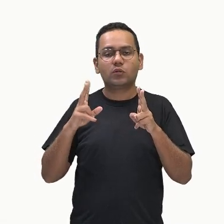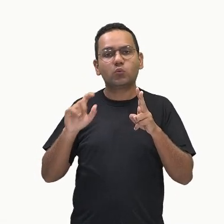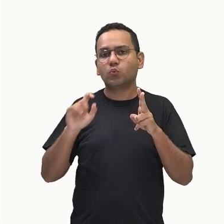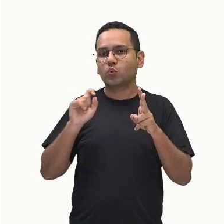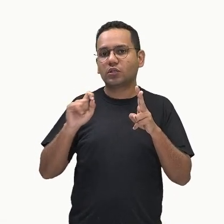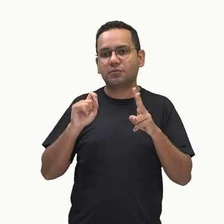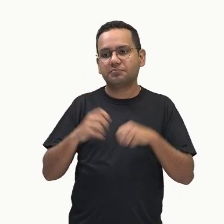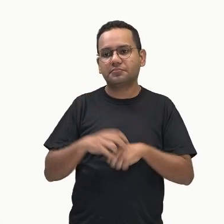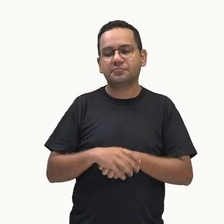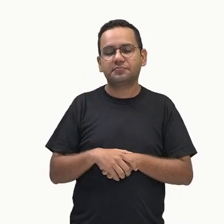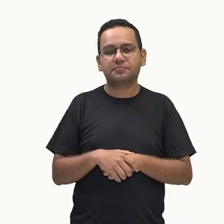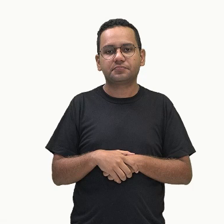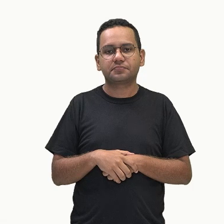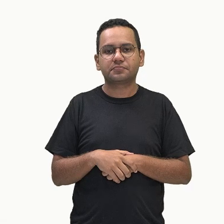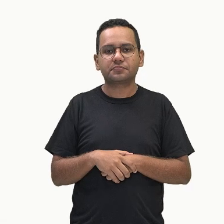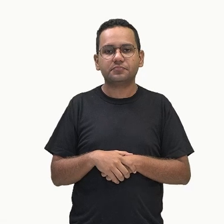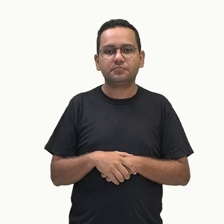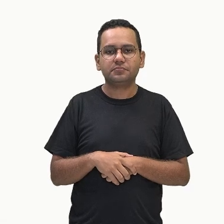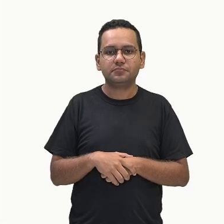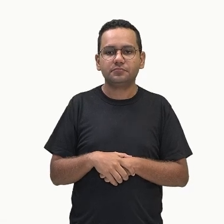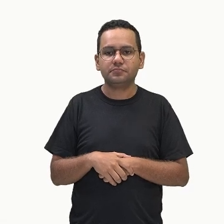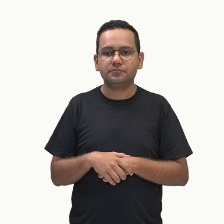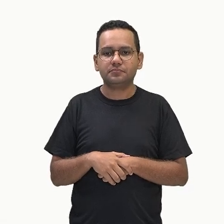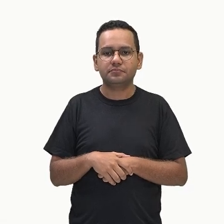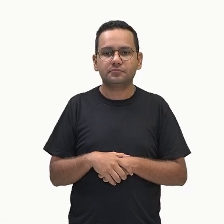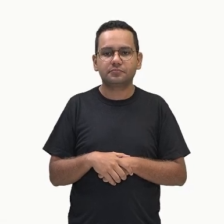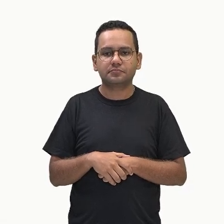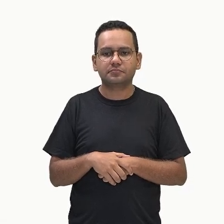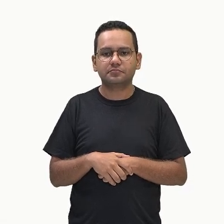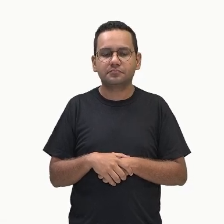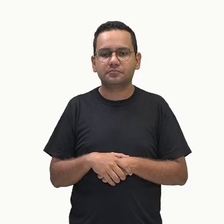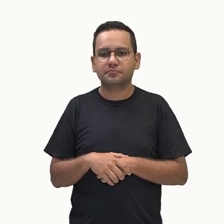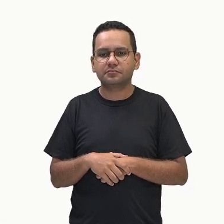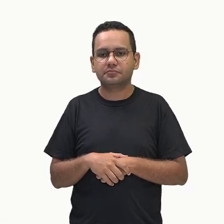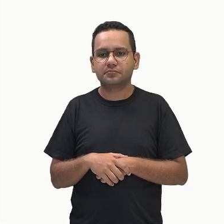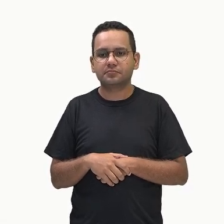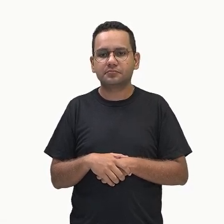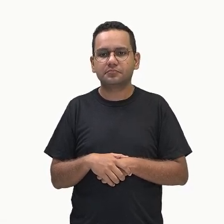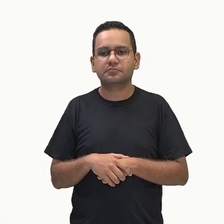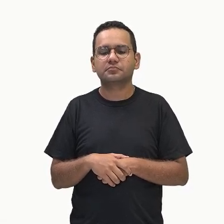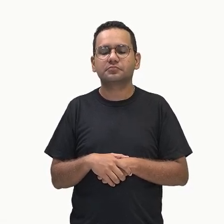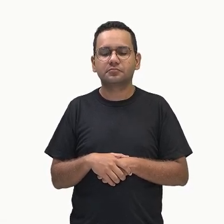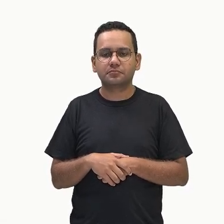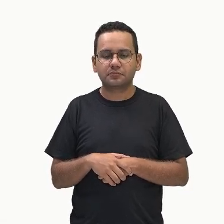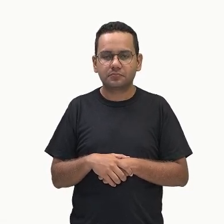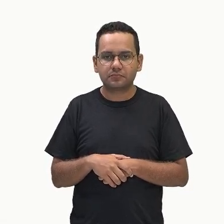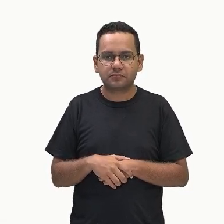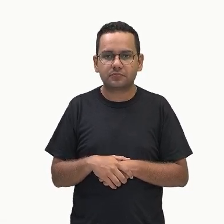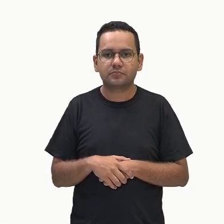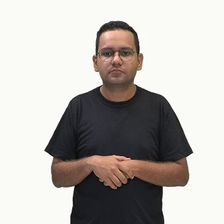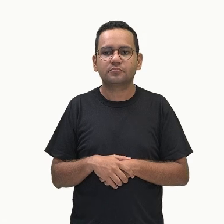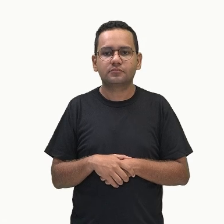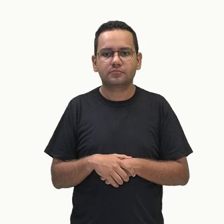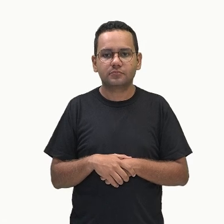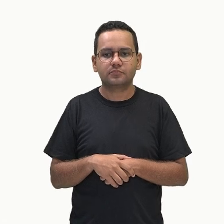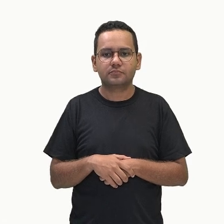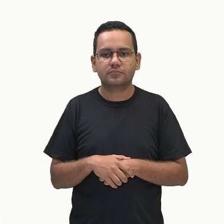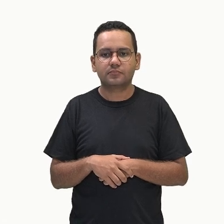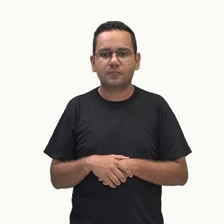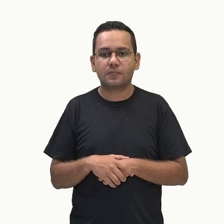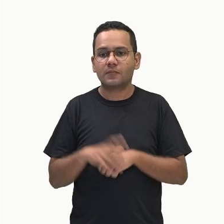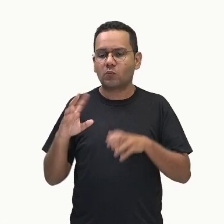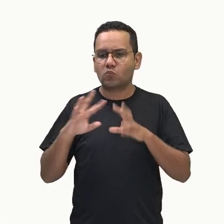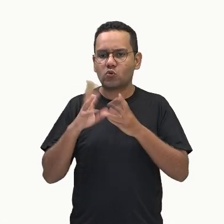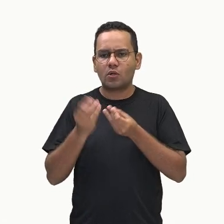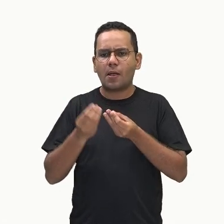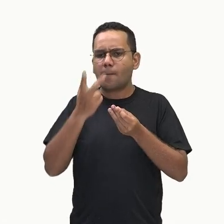meio como se fosse flutuando dentro da solução. Elas não vão atingir a